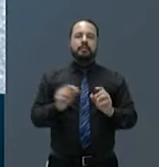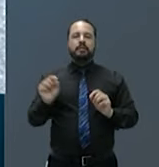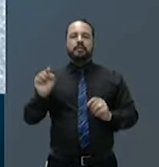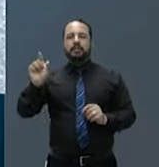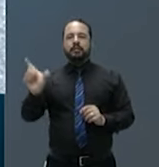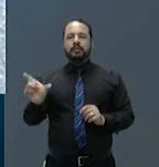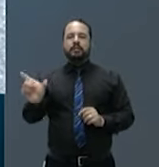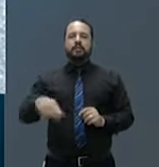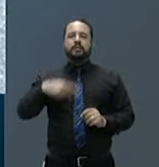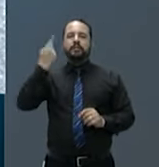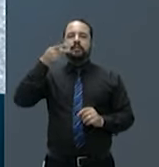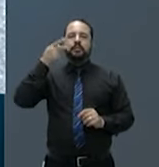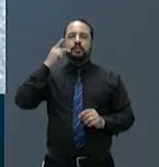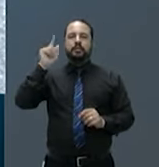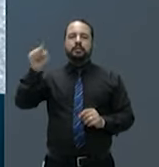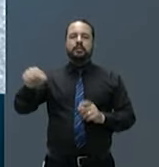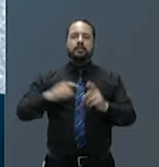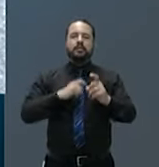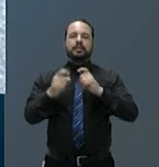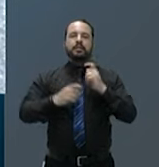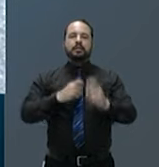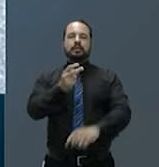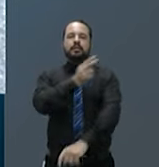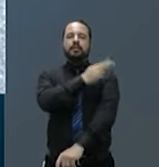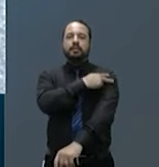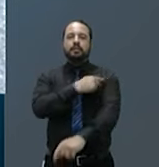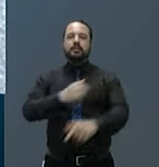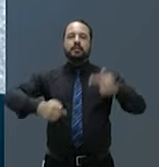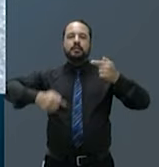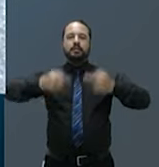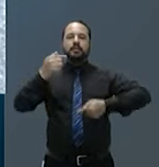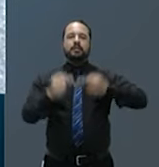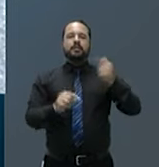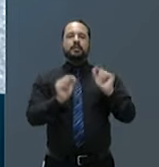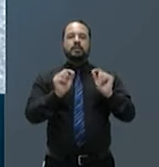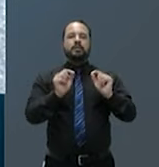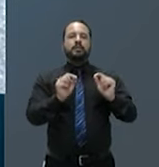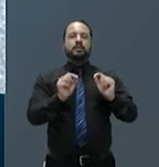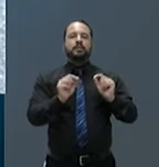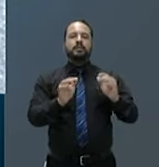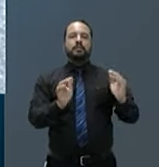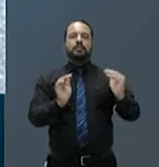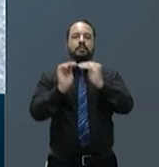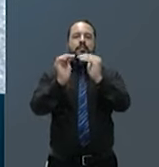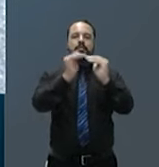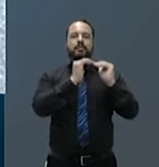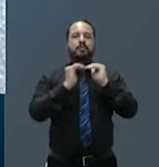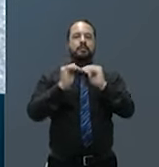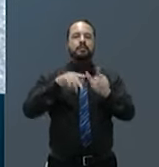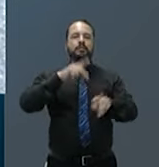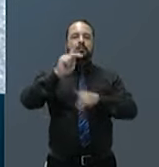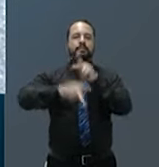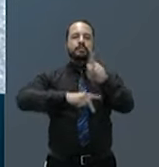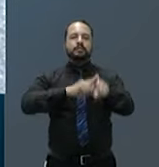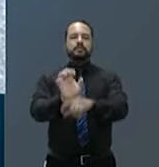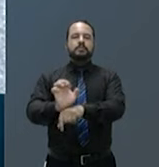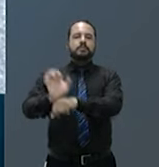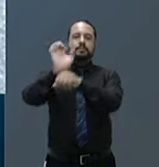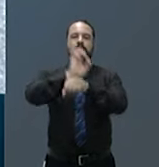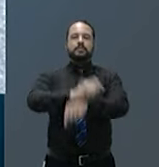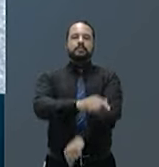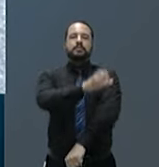condição de chefe do executivo, fez discussão no sentido de convencer a população sobre a posição do governo do Estado do Rio de Janeiro perante